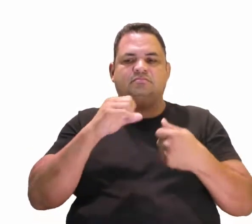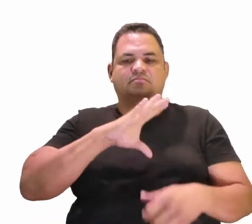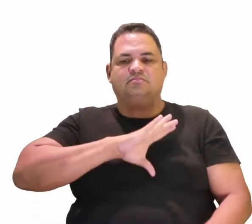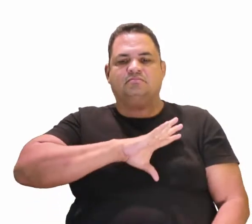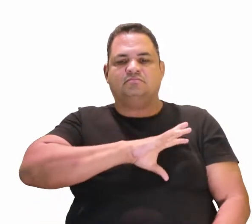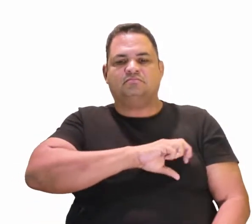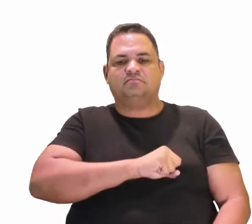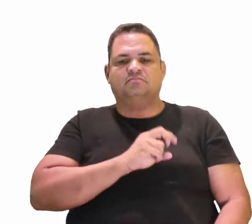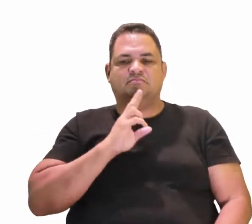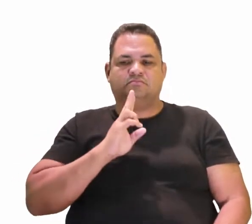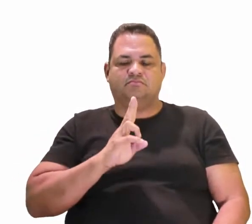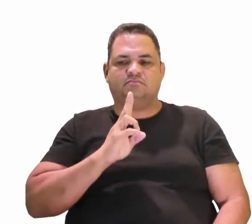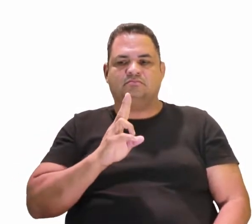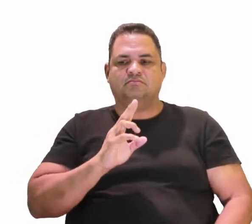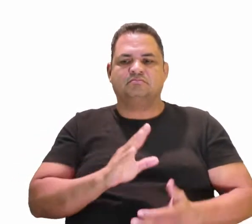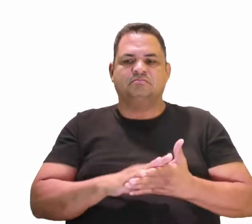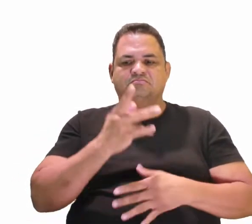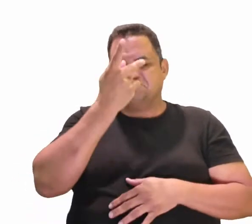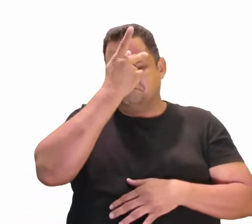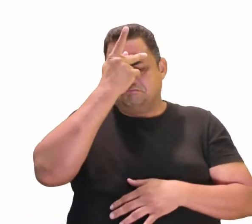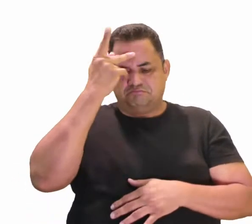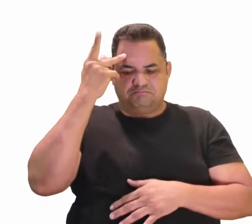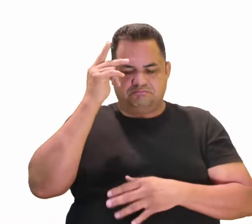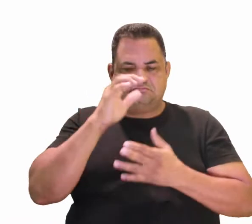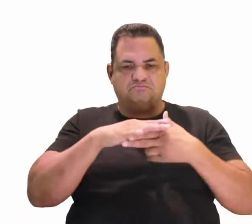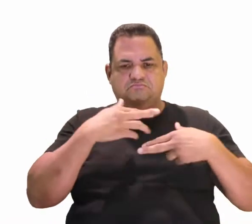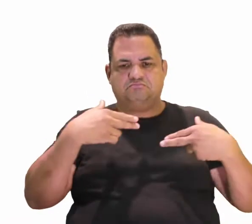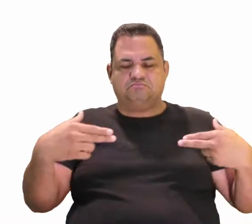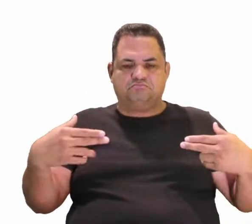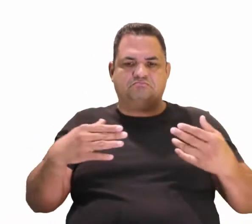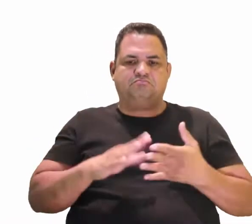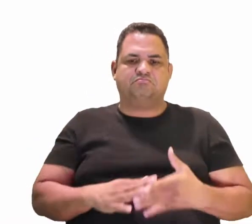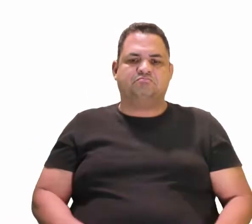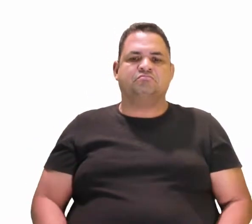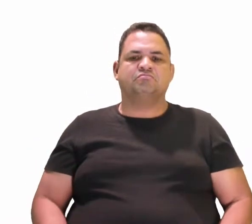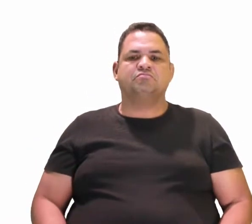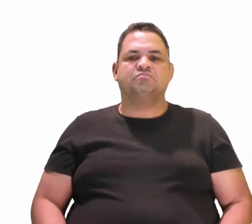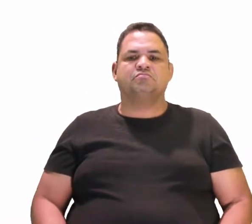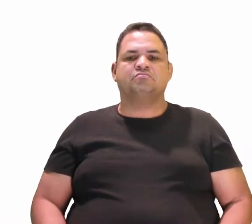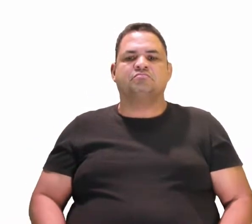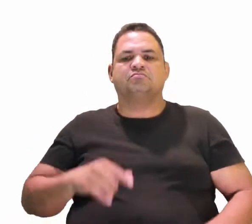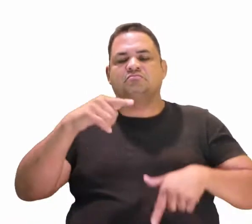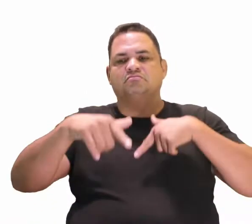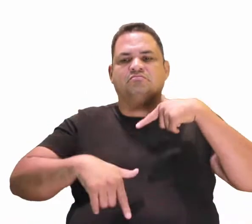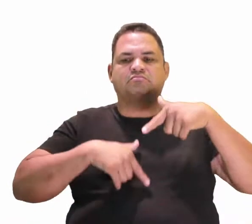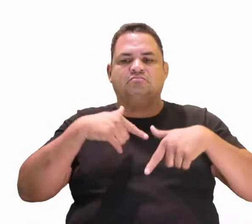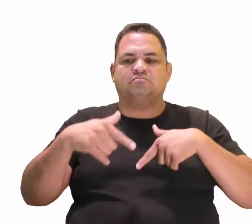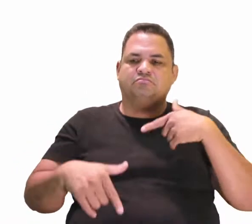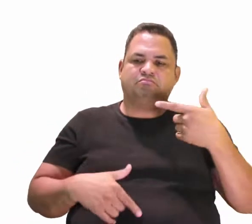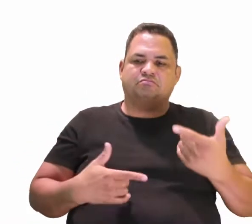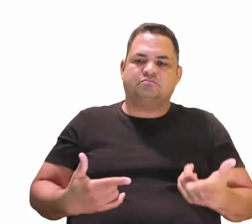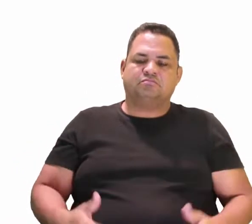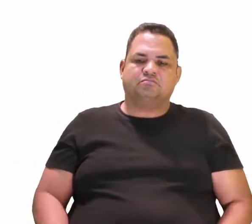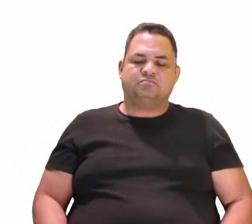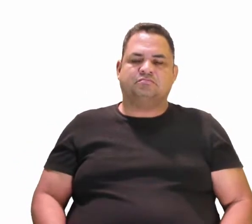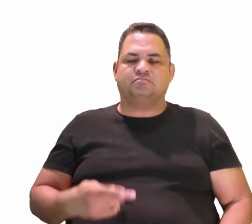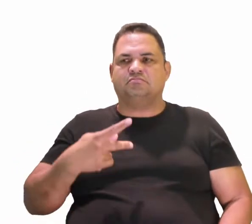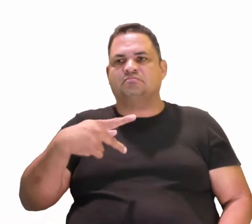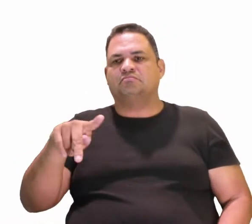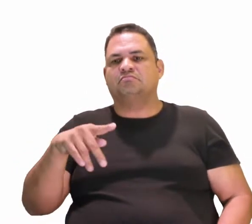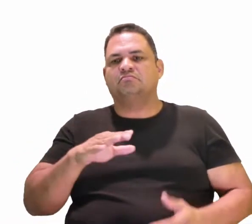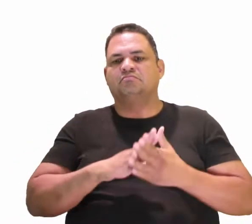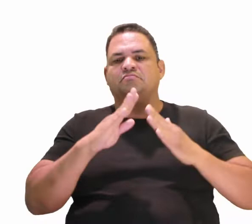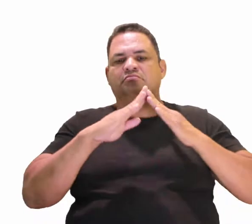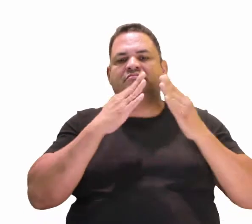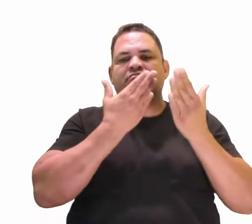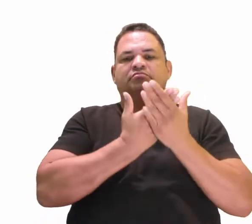amar com frequência, não só pessoas como coisas também, like your job, como seu trabalho, como a sua